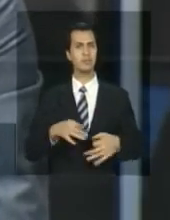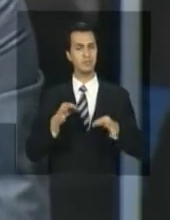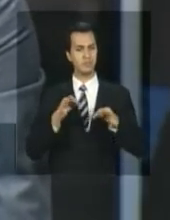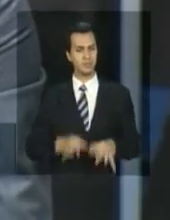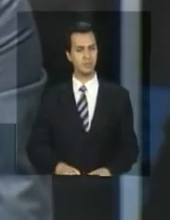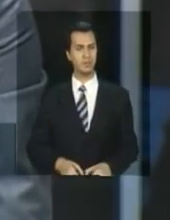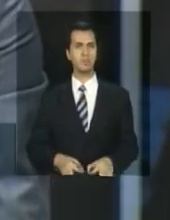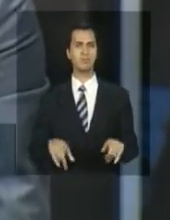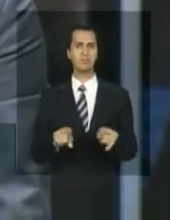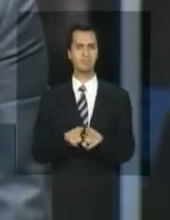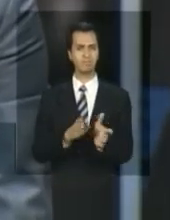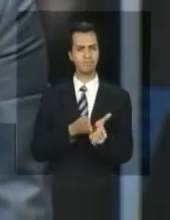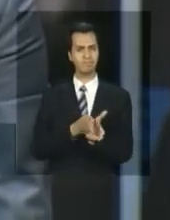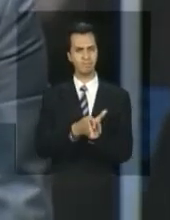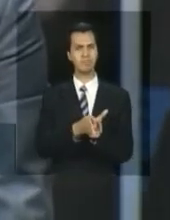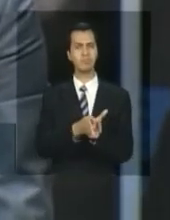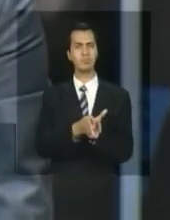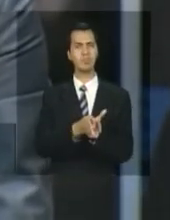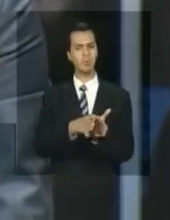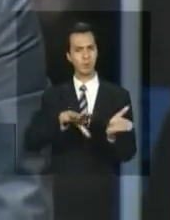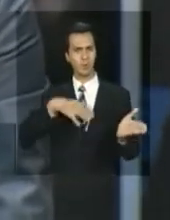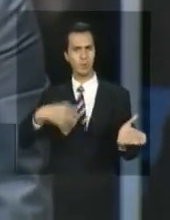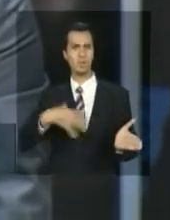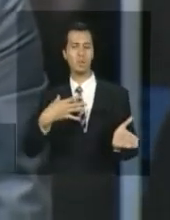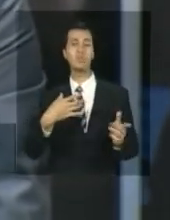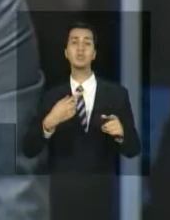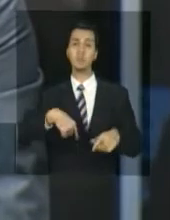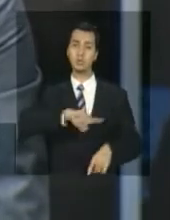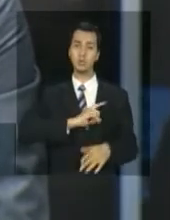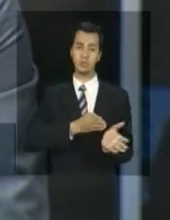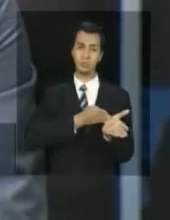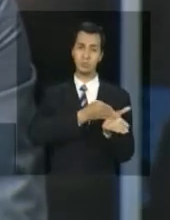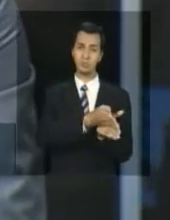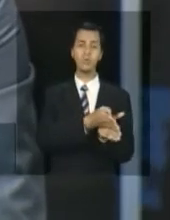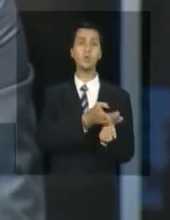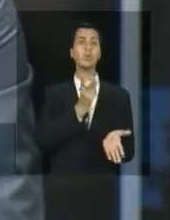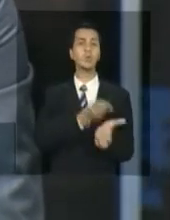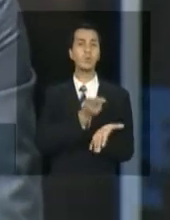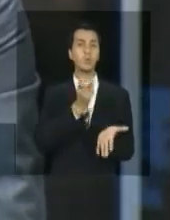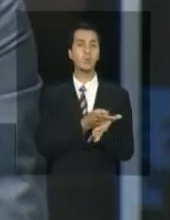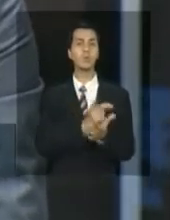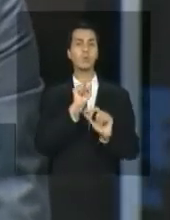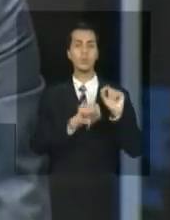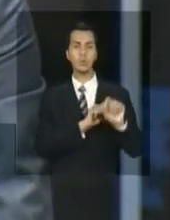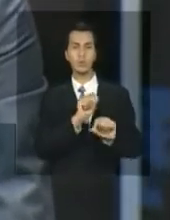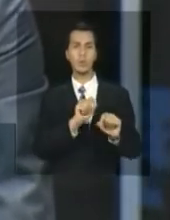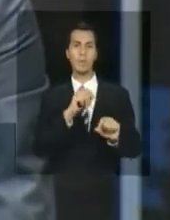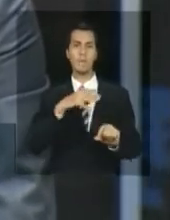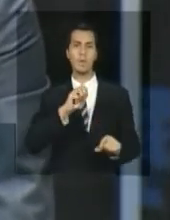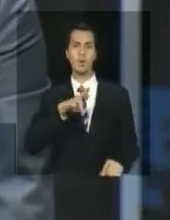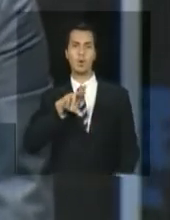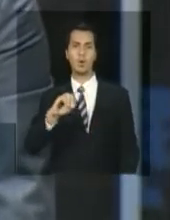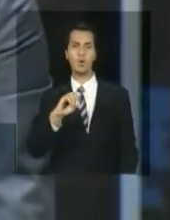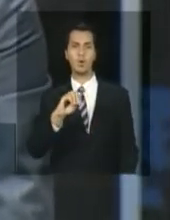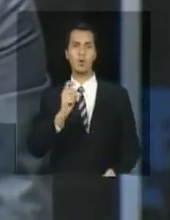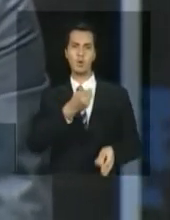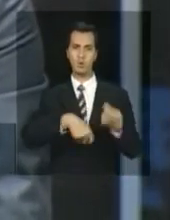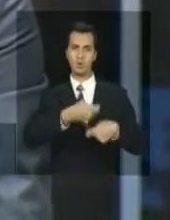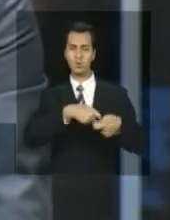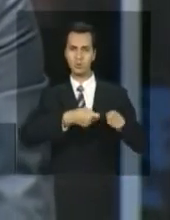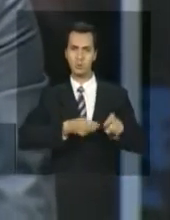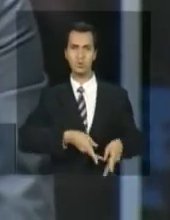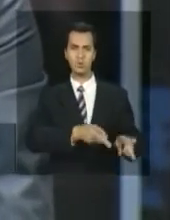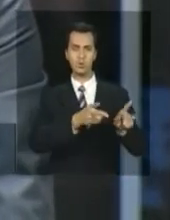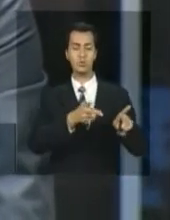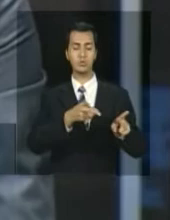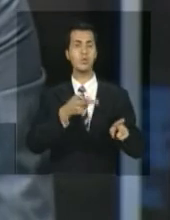ousadia. Disciplina para assegurar a solidez de nossos fundamentos macroeconômicos, o que passa pelo